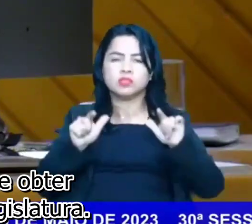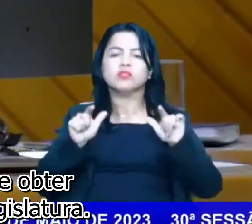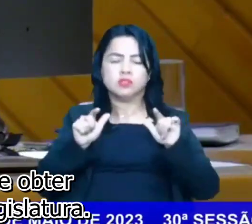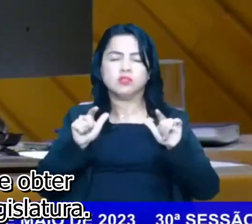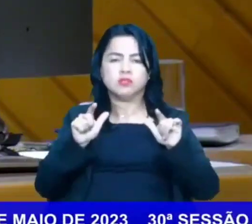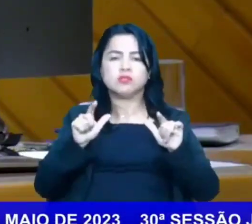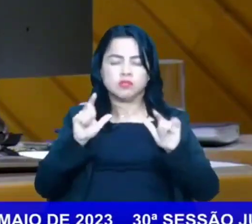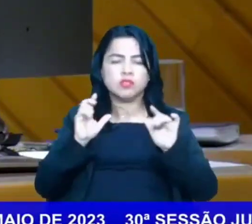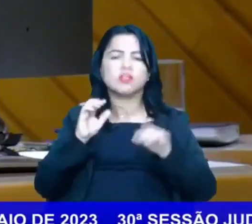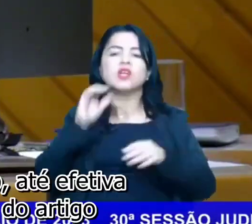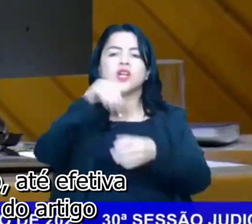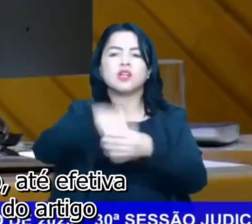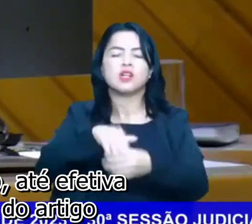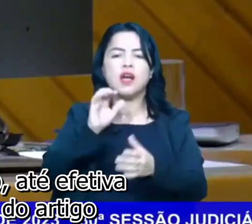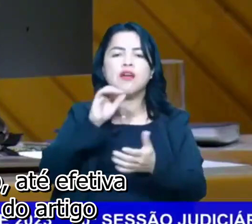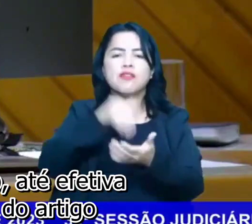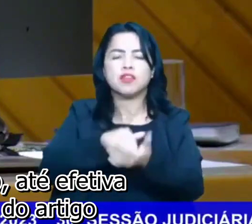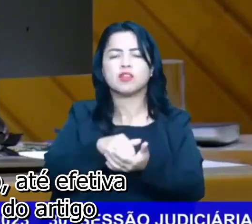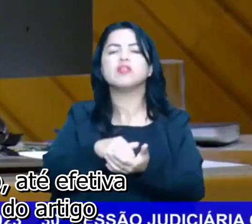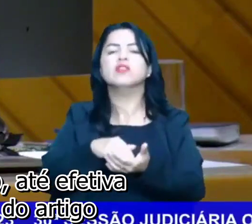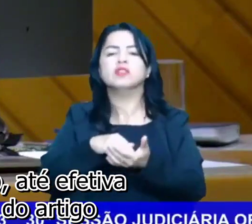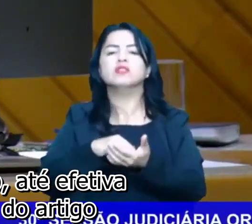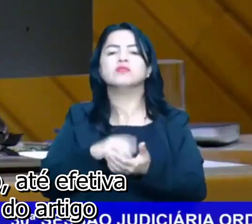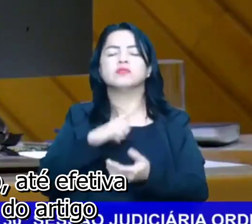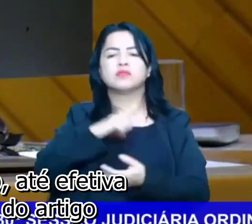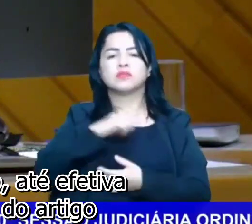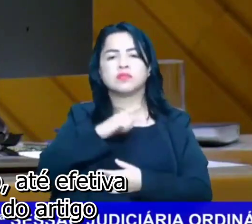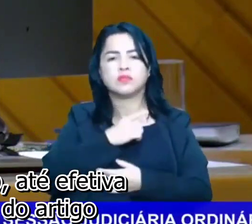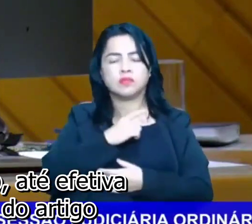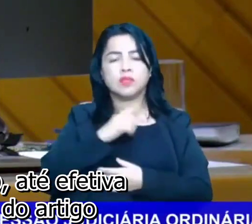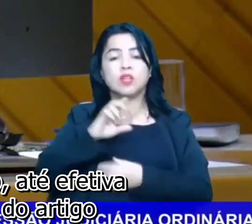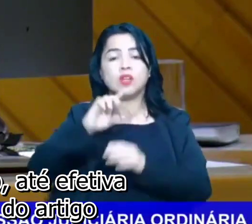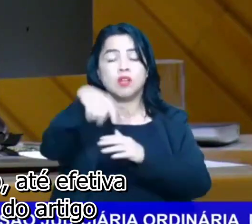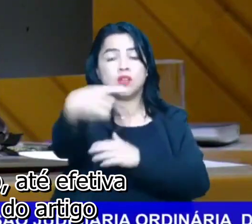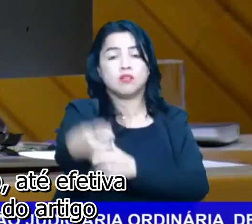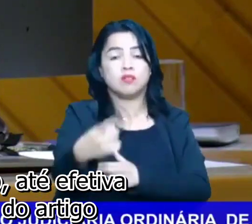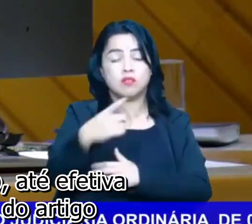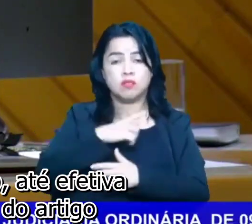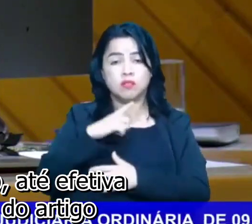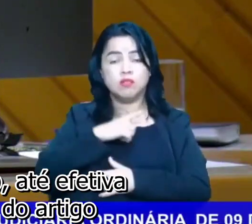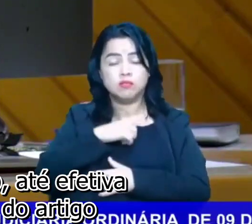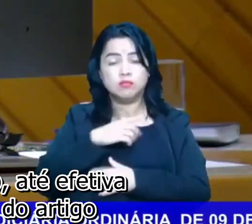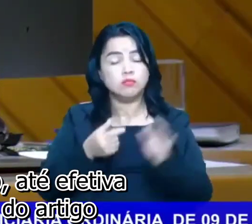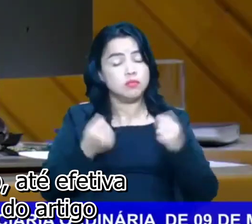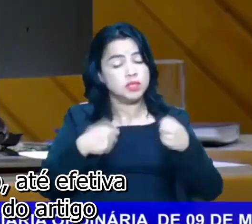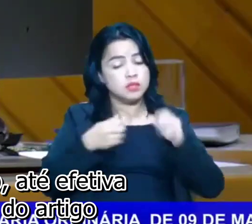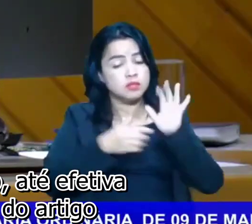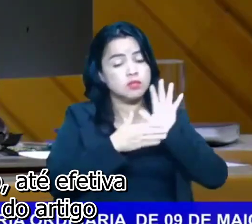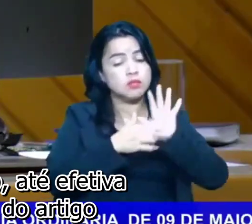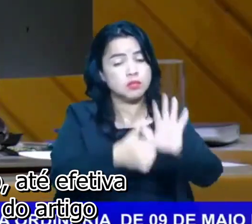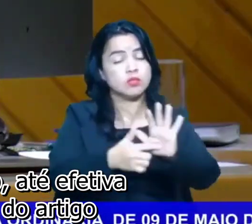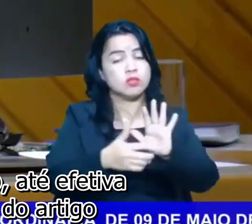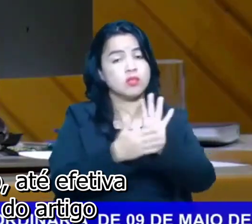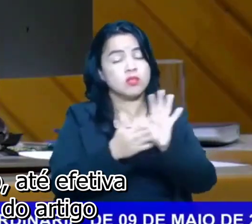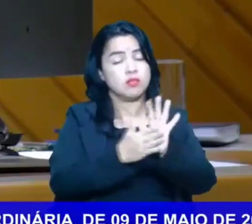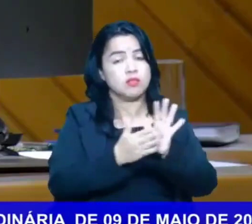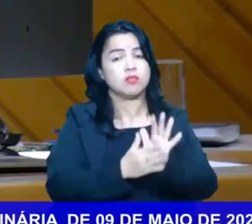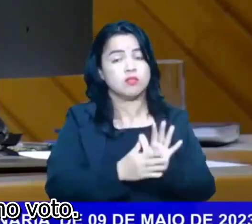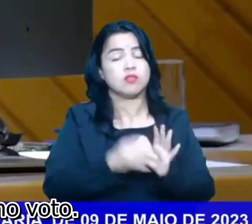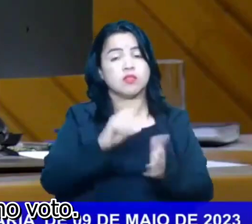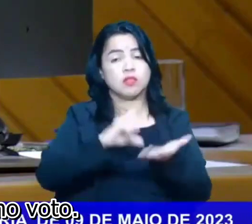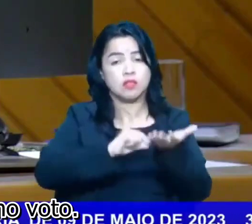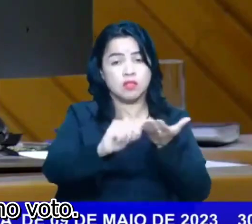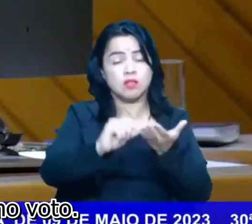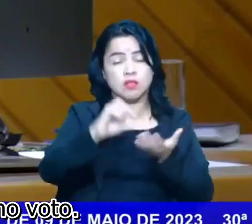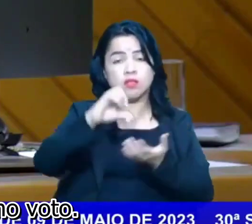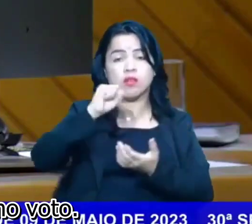final da legislatura, persistindo os efeitos da restrição após esse período até a efetiva apresentação das contas, conforme disposição do artigo